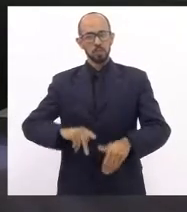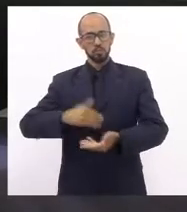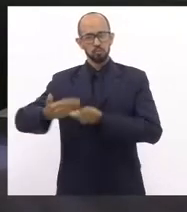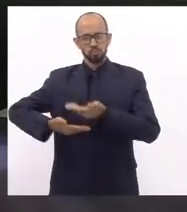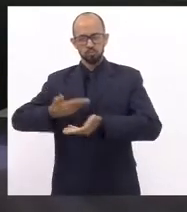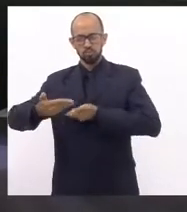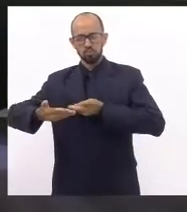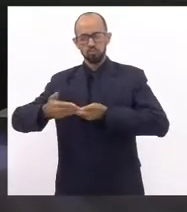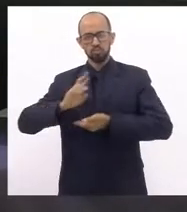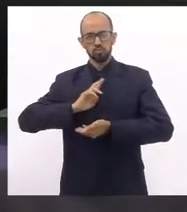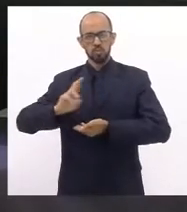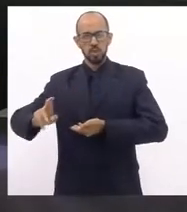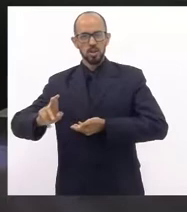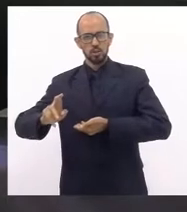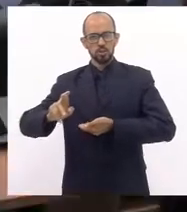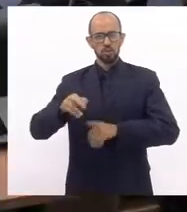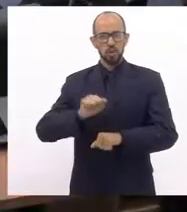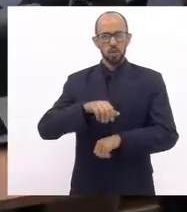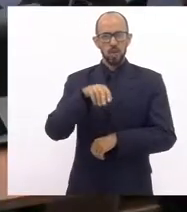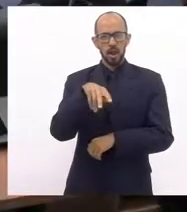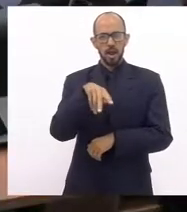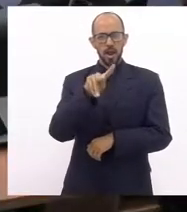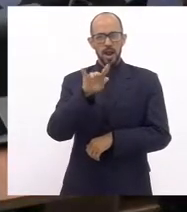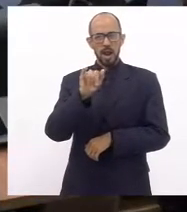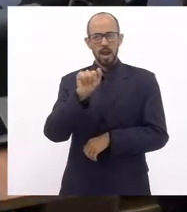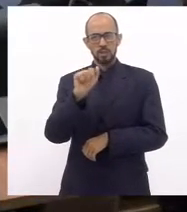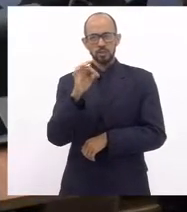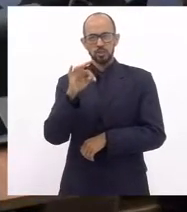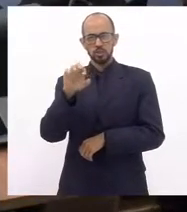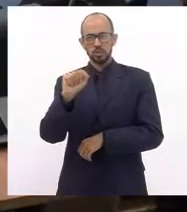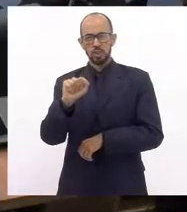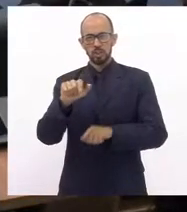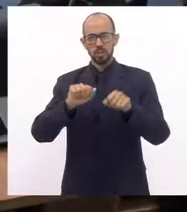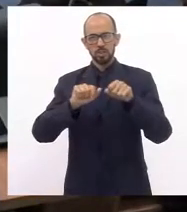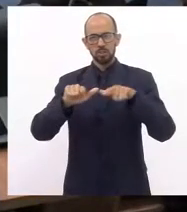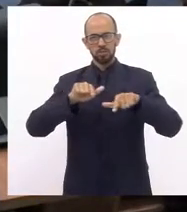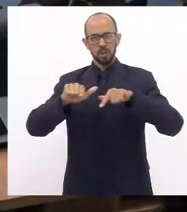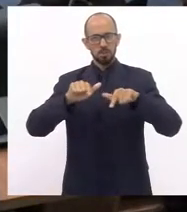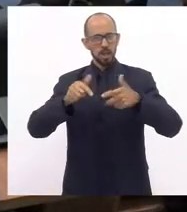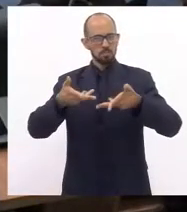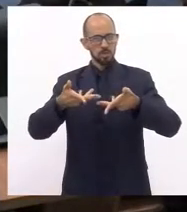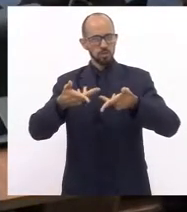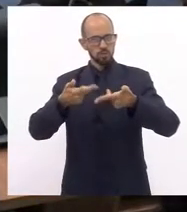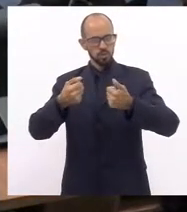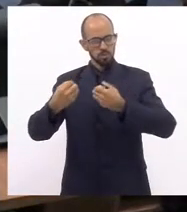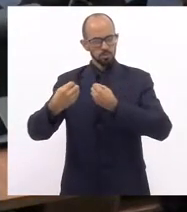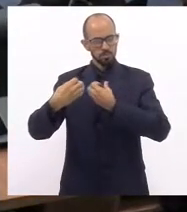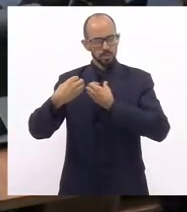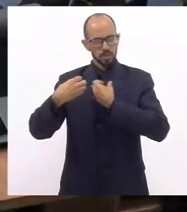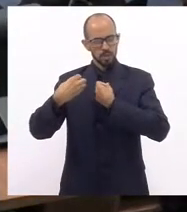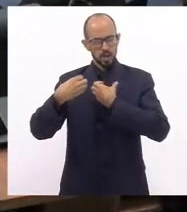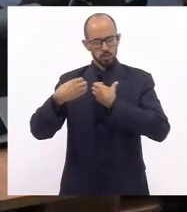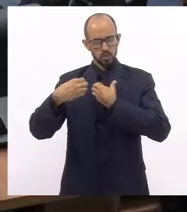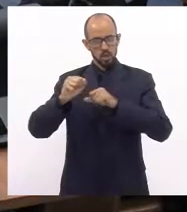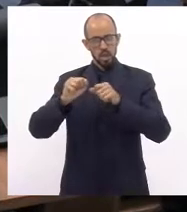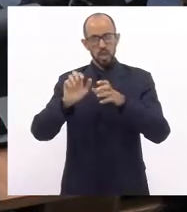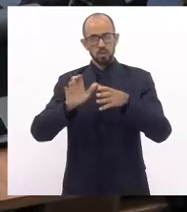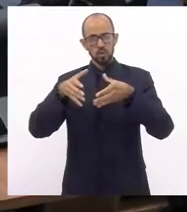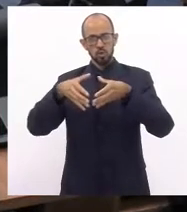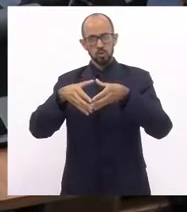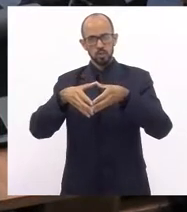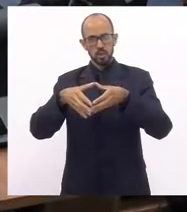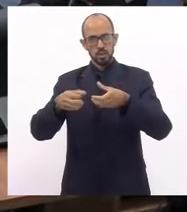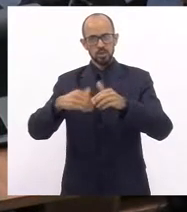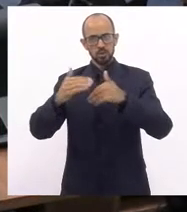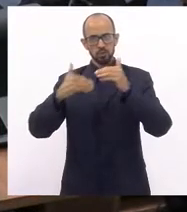UCB, Kátia Bastos, que tem feito um trabalho, assim, magnífico e tem me ensinado muito. Esse conselho tem sido, para mim, um crescimento,